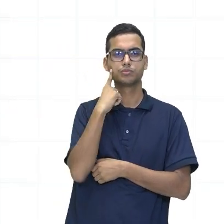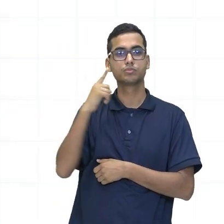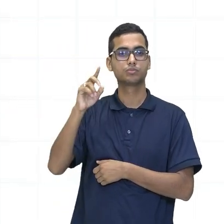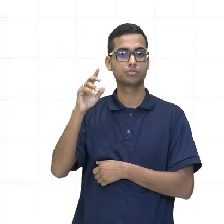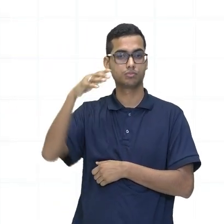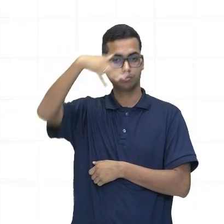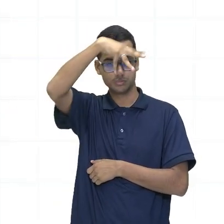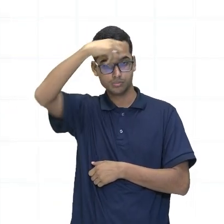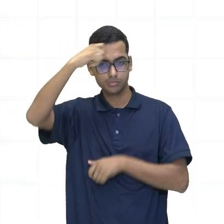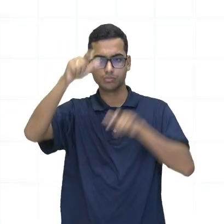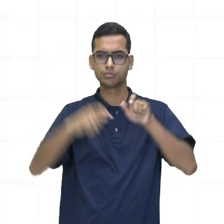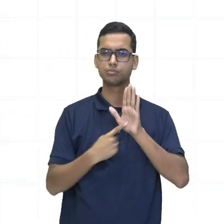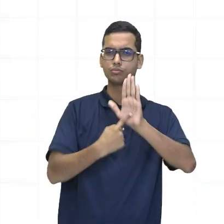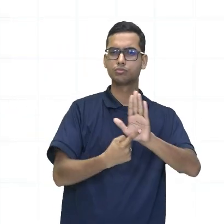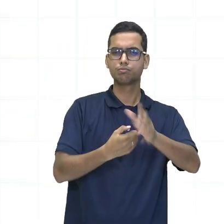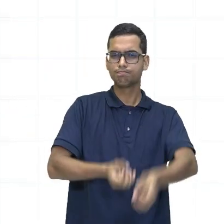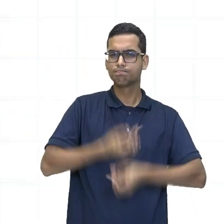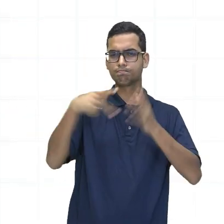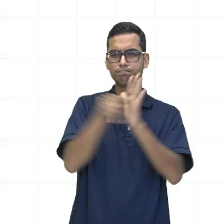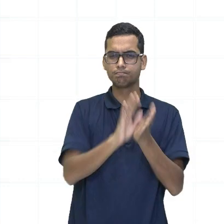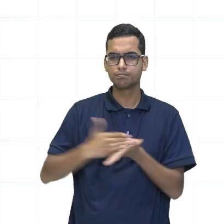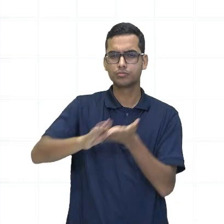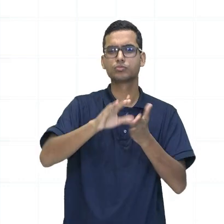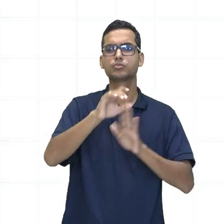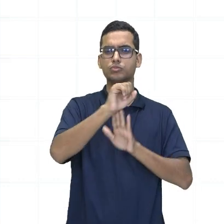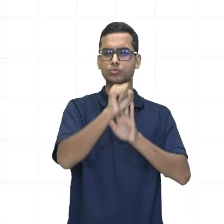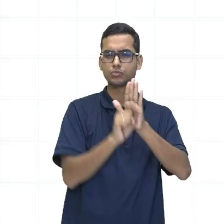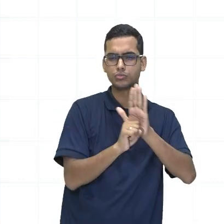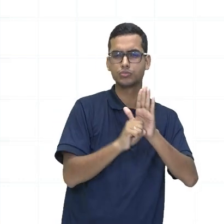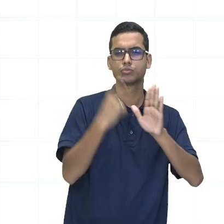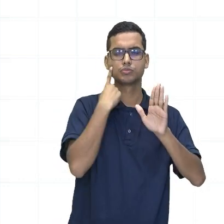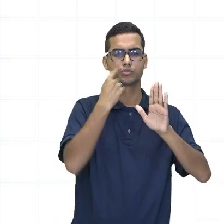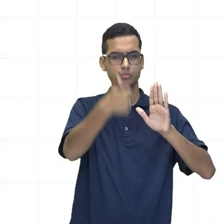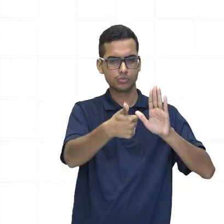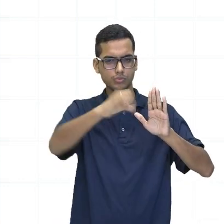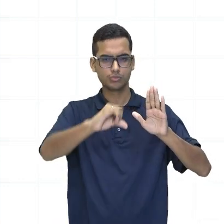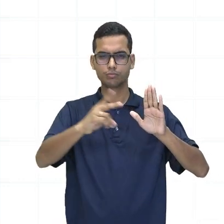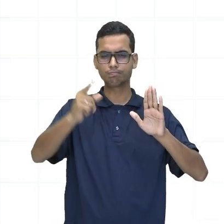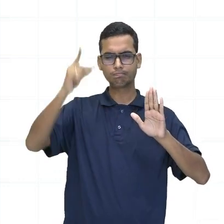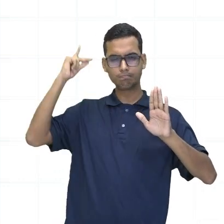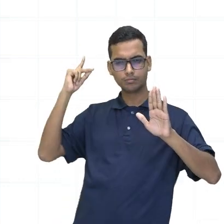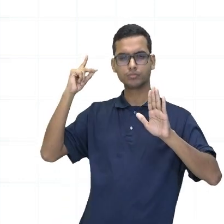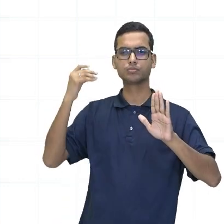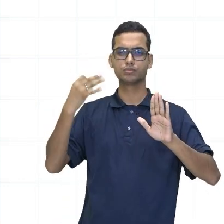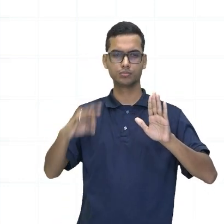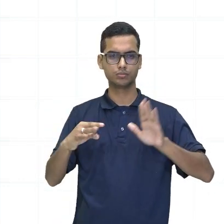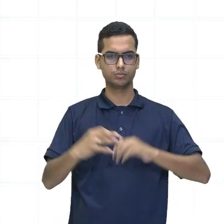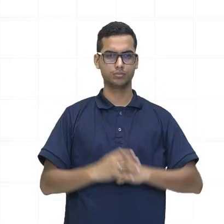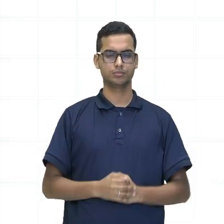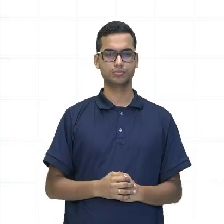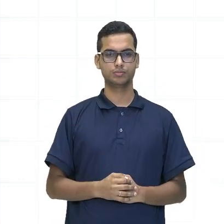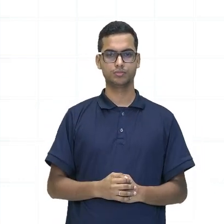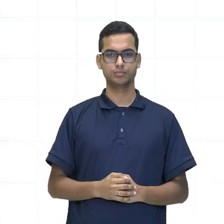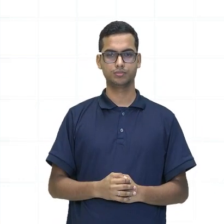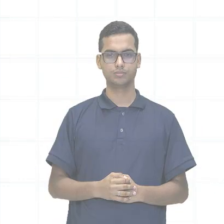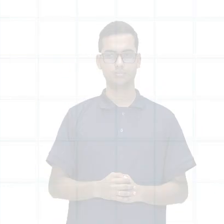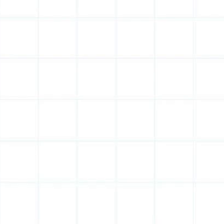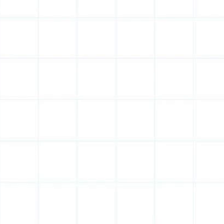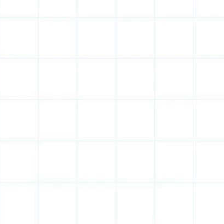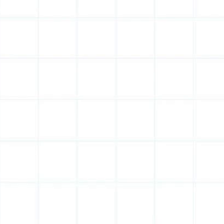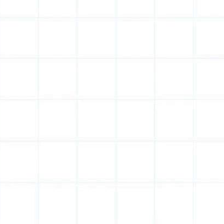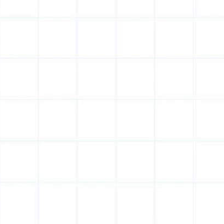registra manifestações carnavalesca desde a metade do século XIX, bem ao